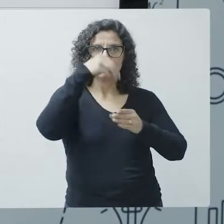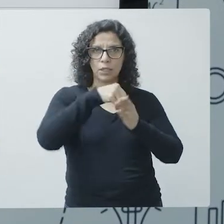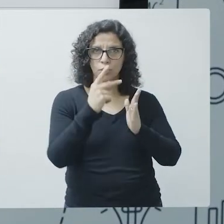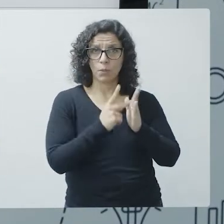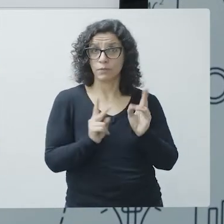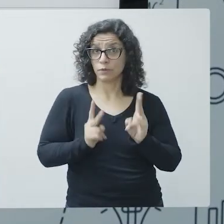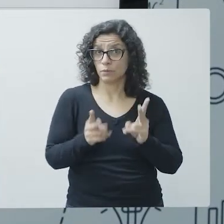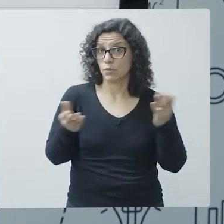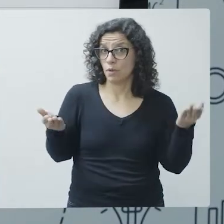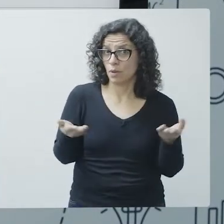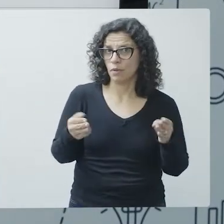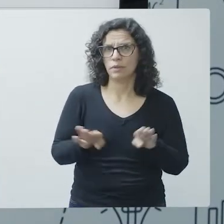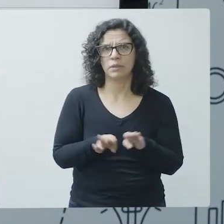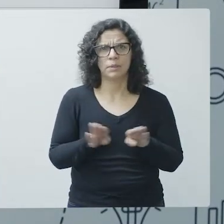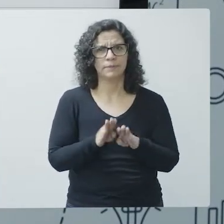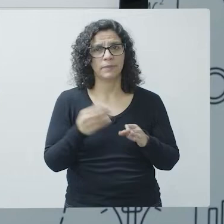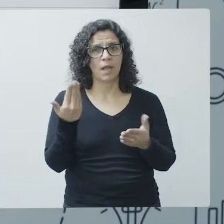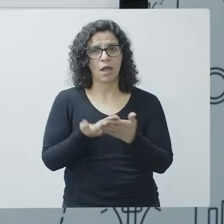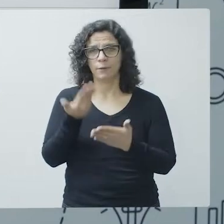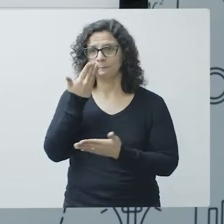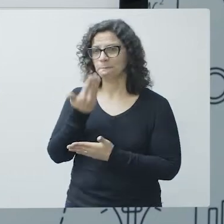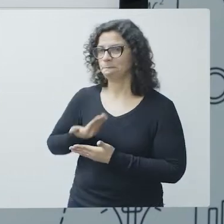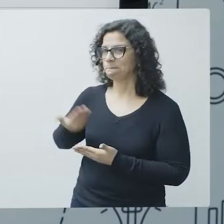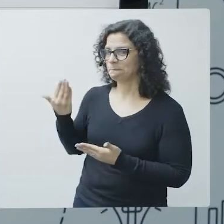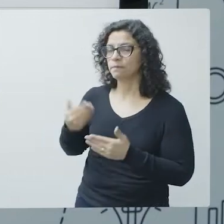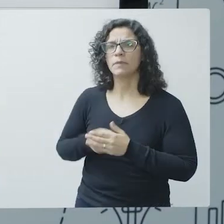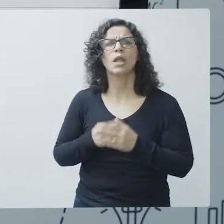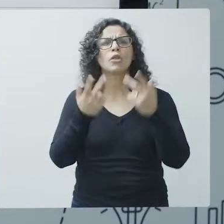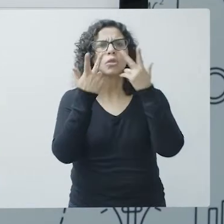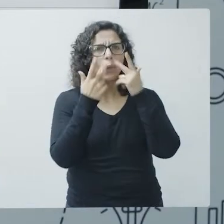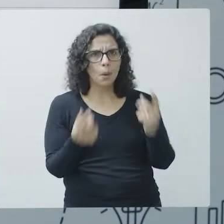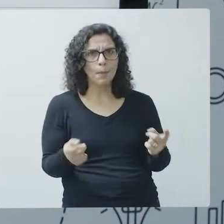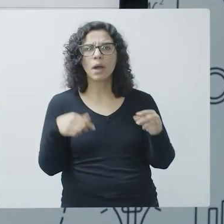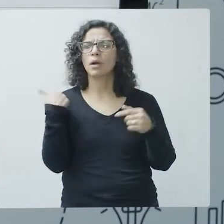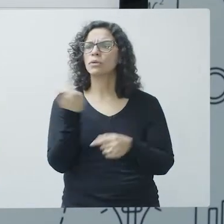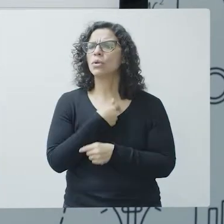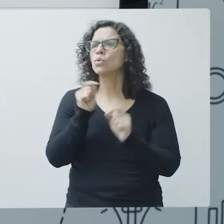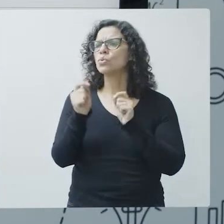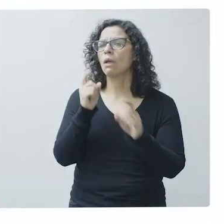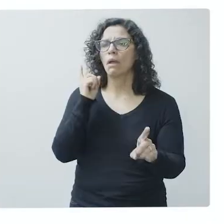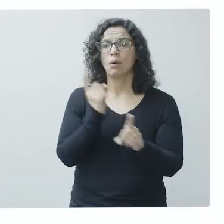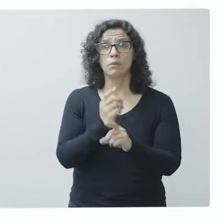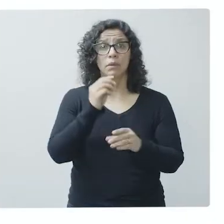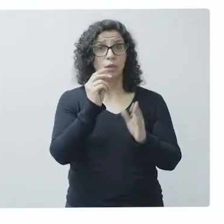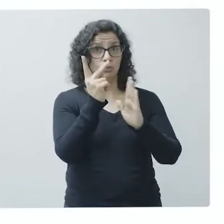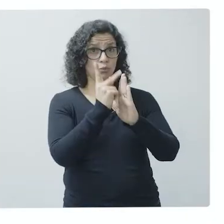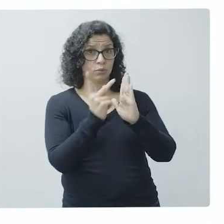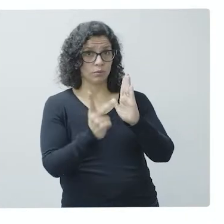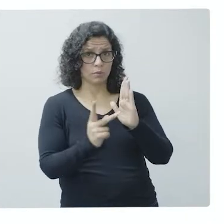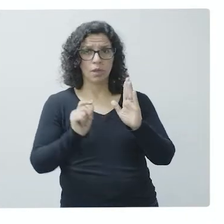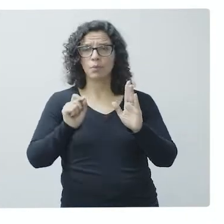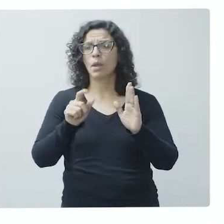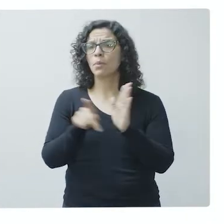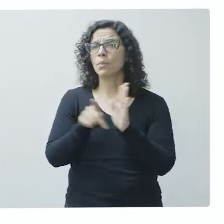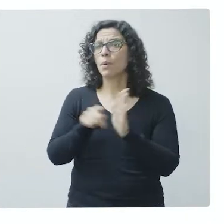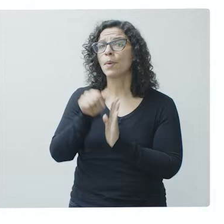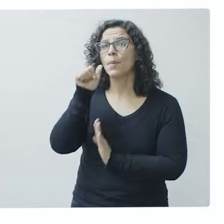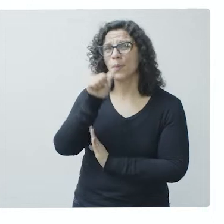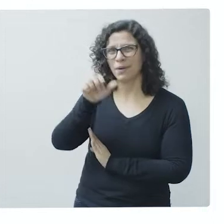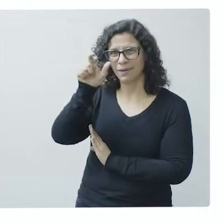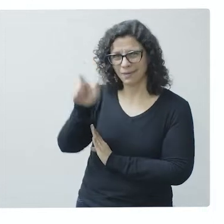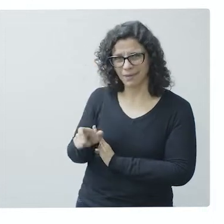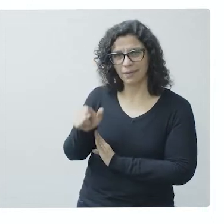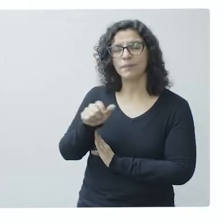vamos continuar a nossa aula. Olha só, é comum encontrarmos nos poemas de Cecília